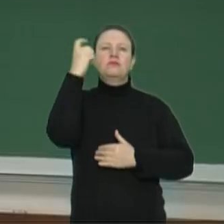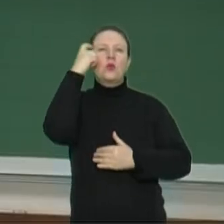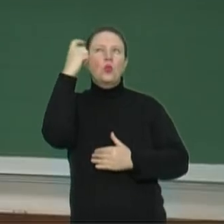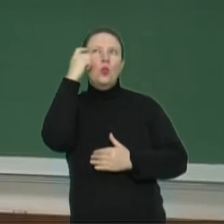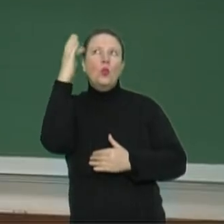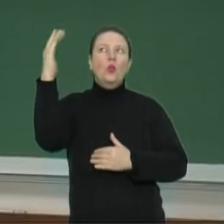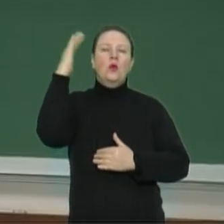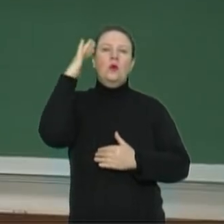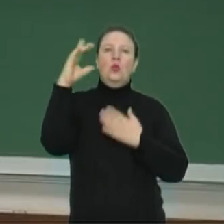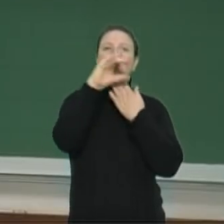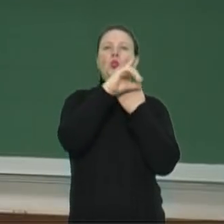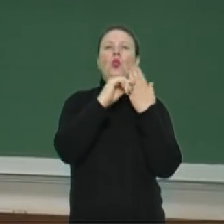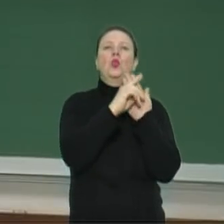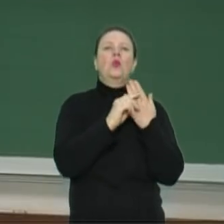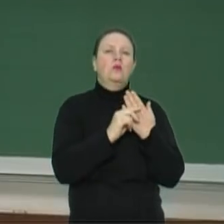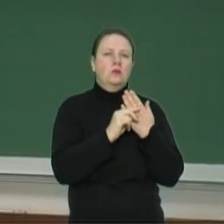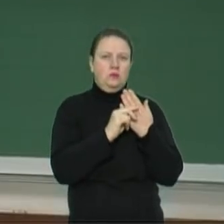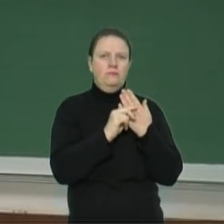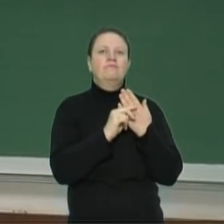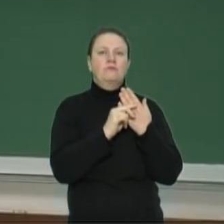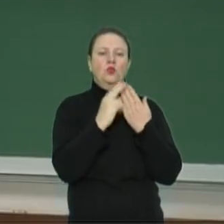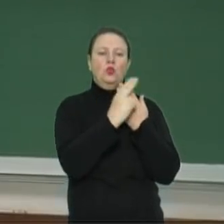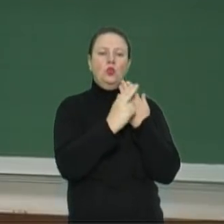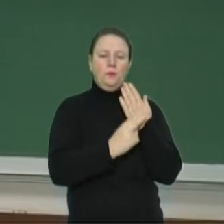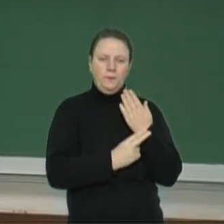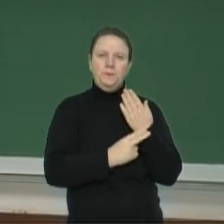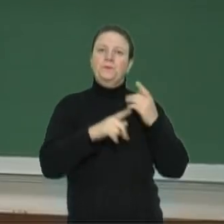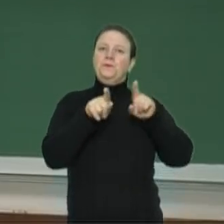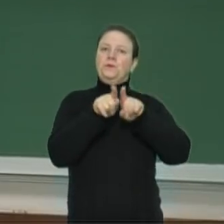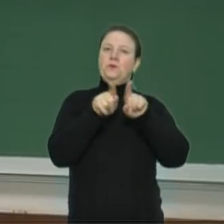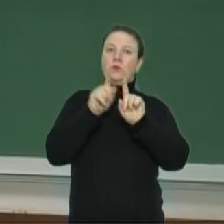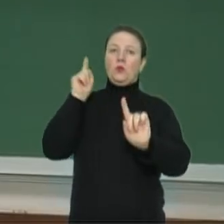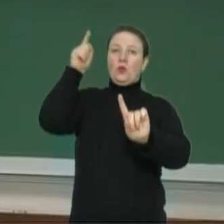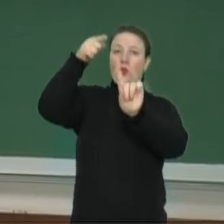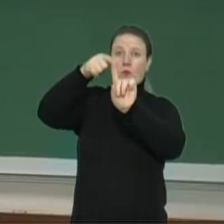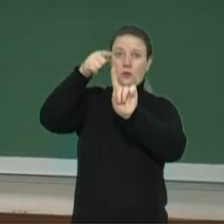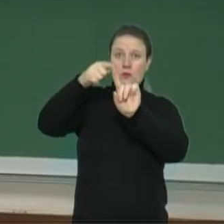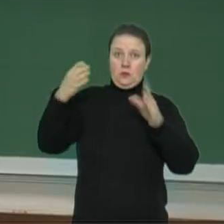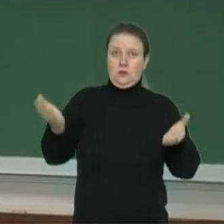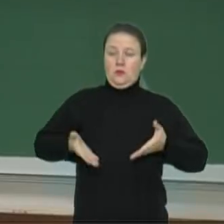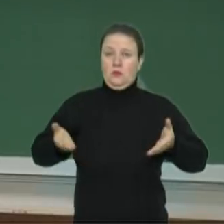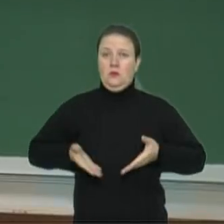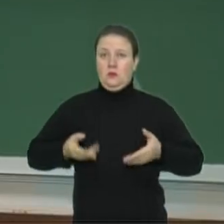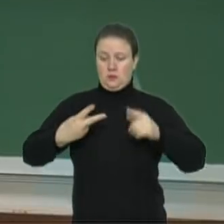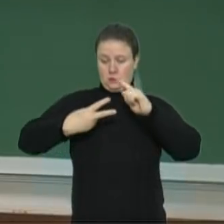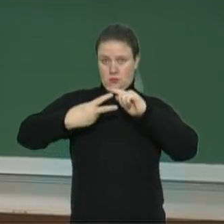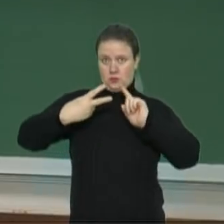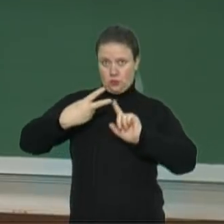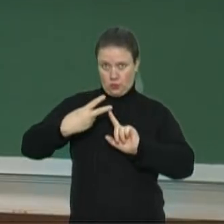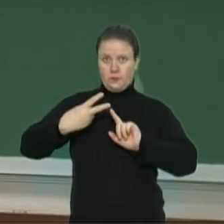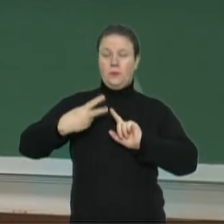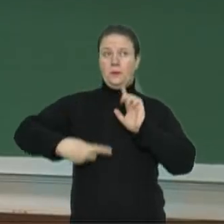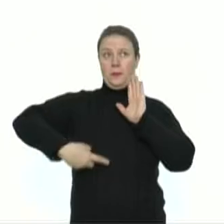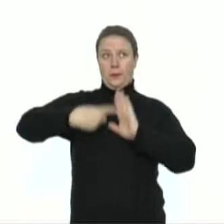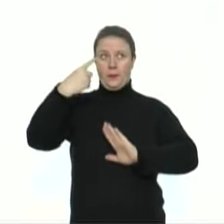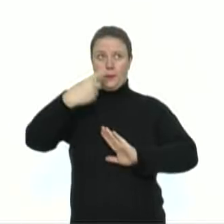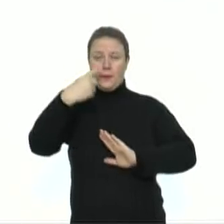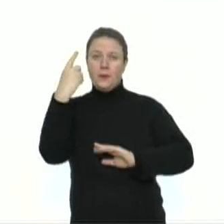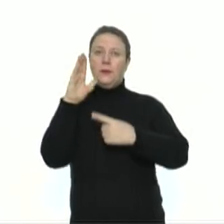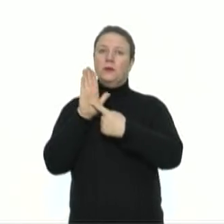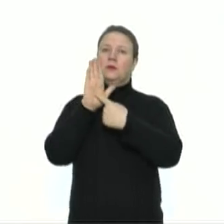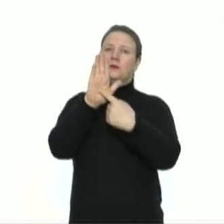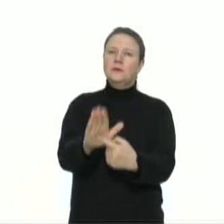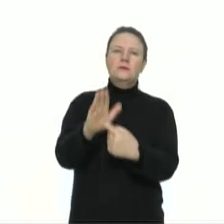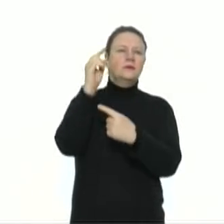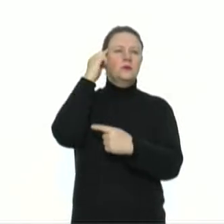pensadores existencialistas. Então, nossos objetivos de hoje são esse aqui, galera. 2 objetivos. Primeiramente, apresentar